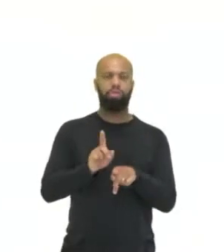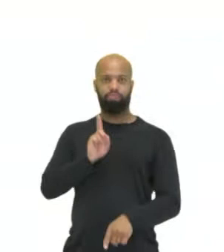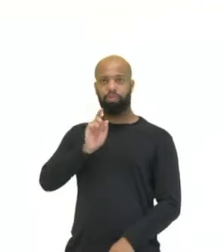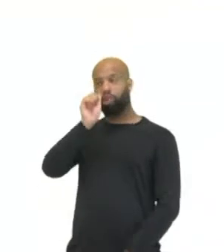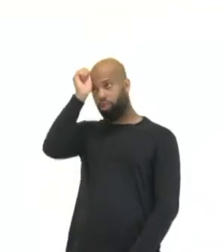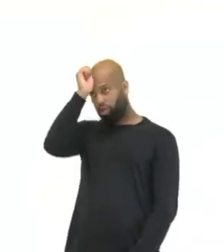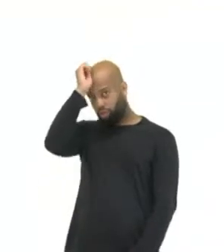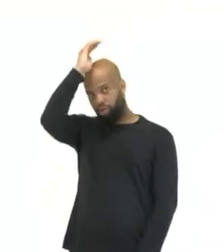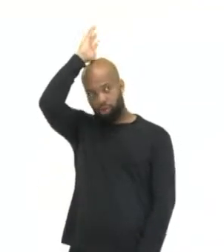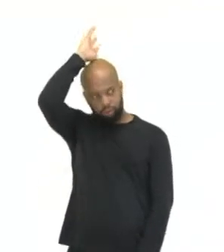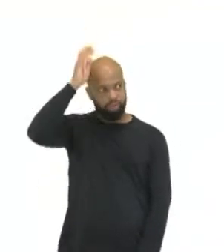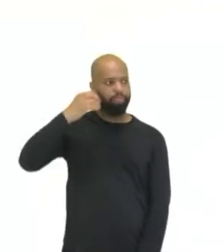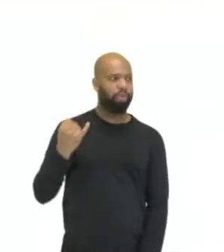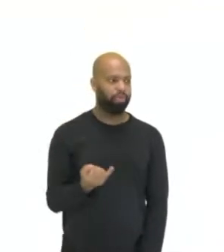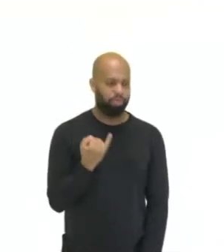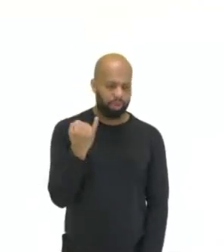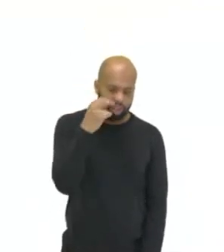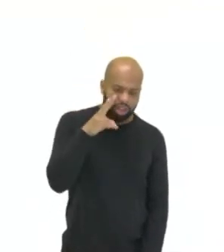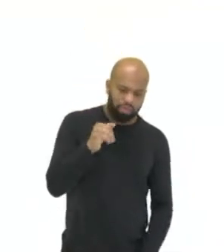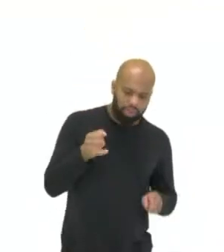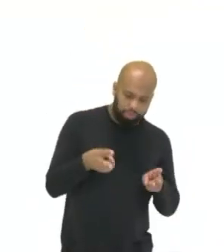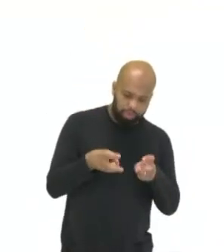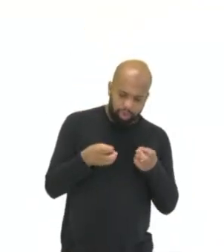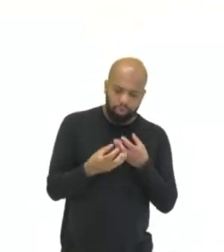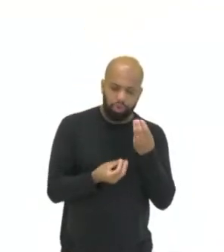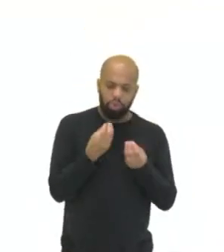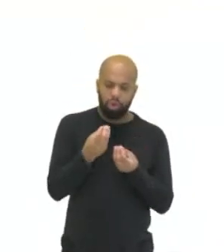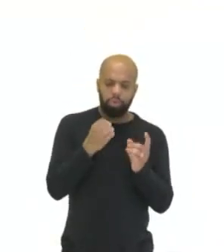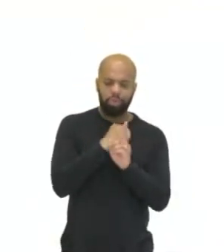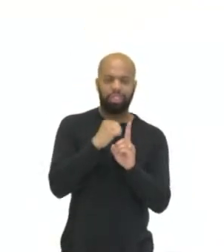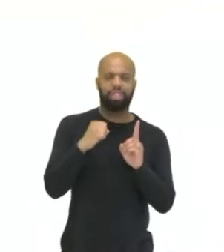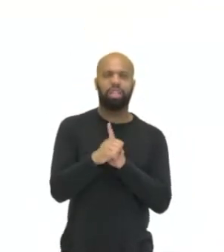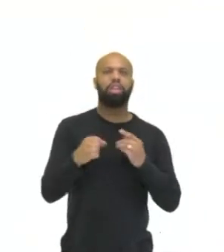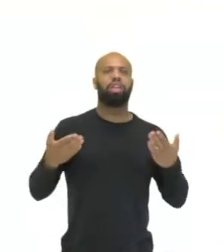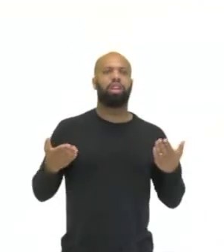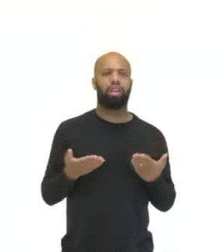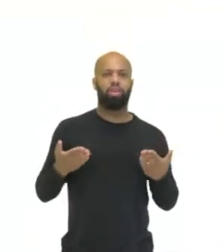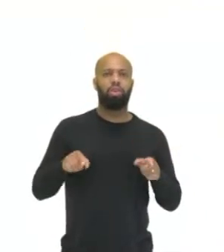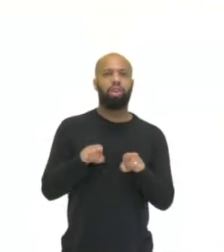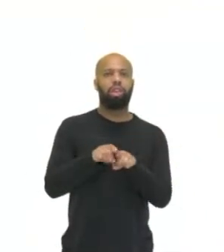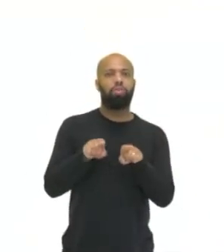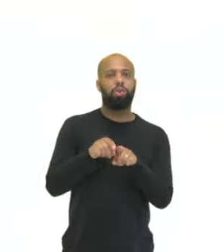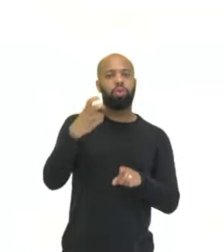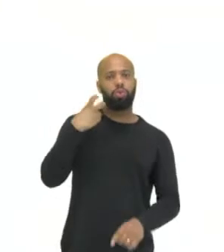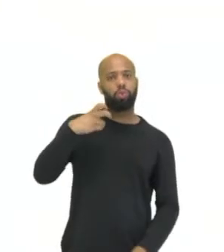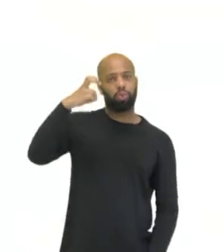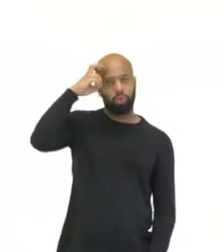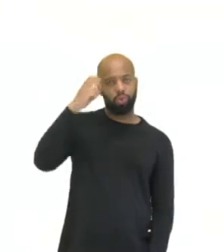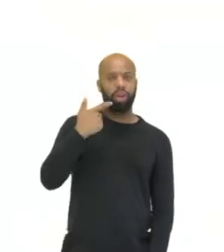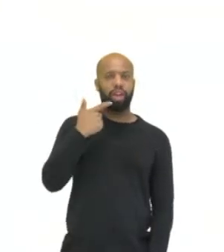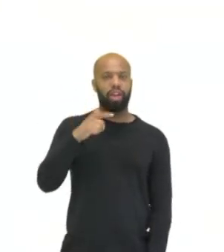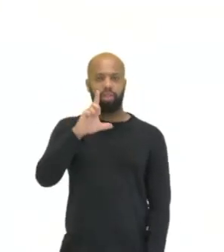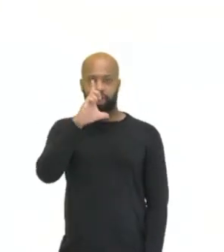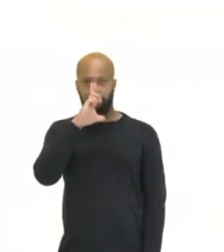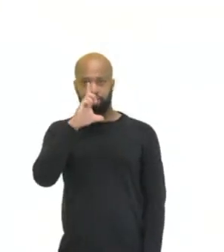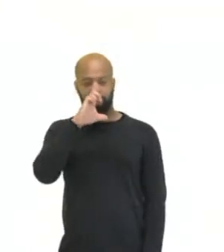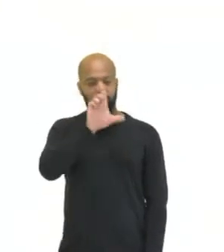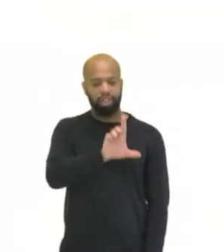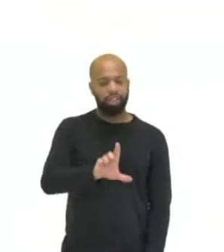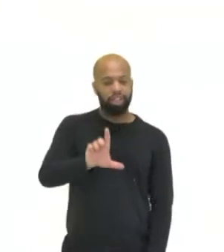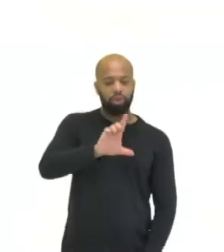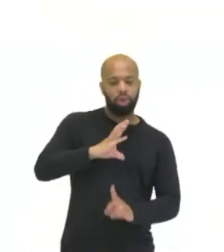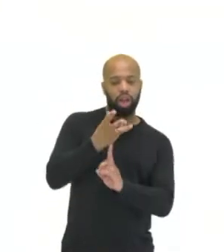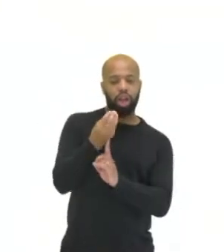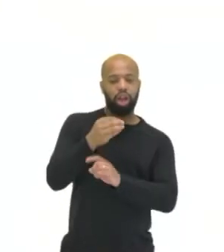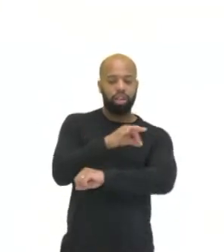importante para percebermos, inclusive, as sociedades atuais e suas culturas. A língua latina, instituições, literatura, artes,